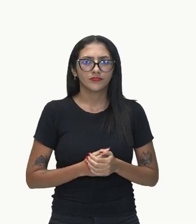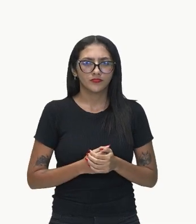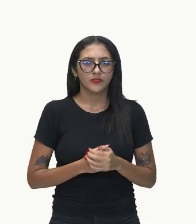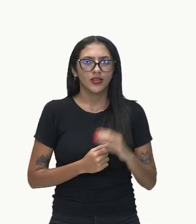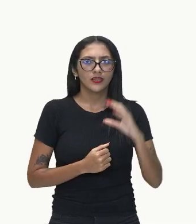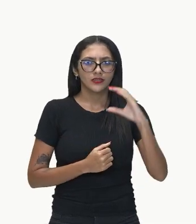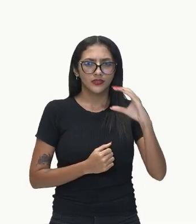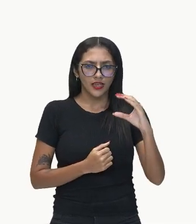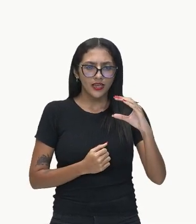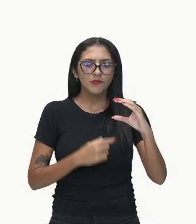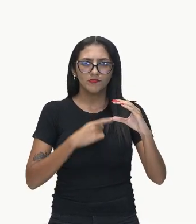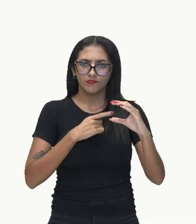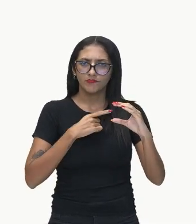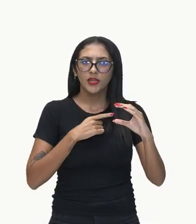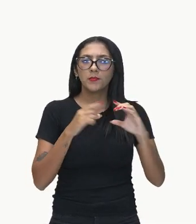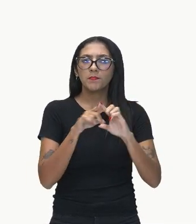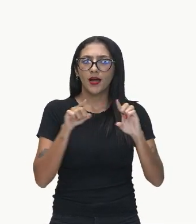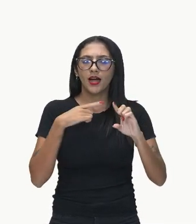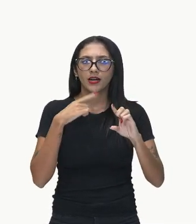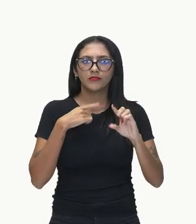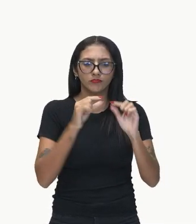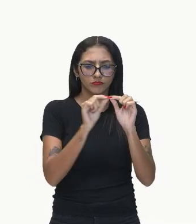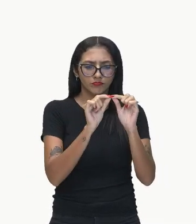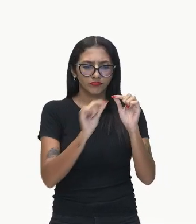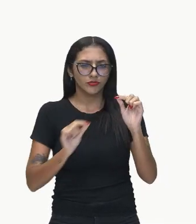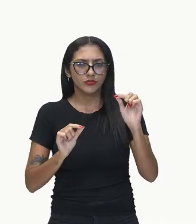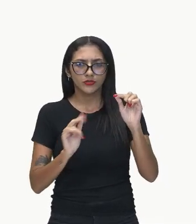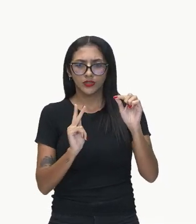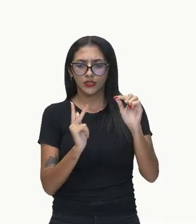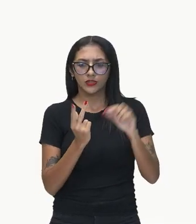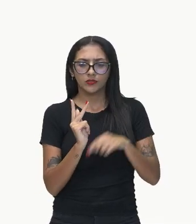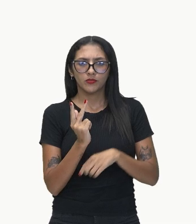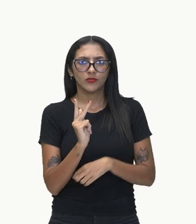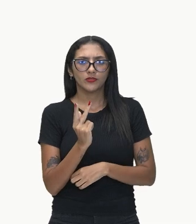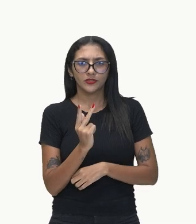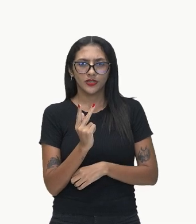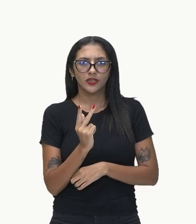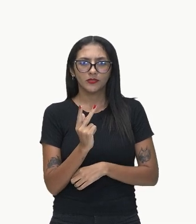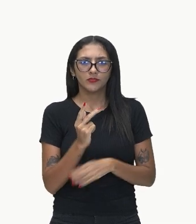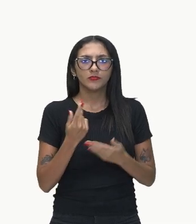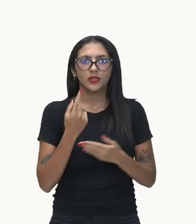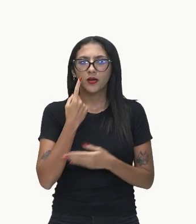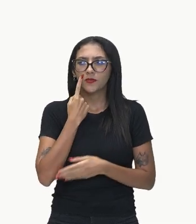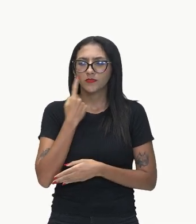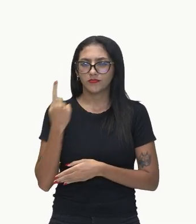com um elemento diferente, que é o nitrogênio. Então, quer dizer que ela é